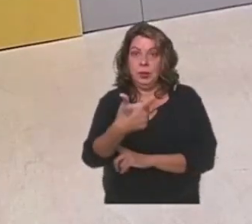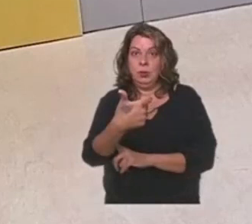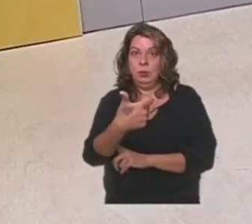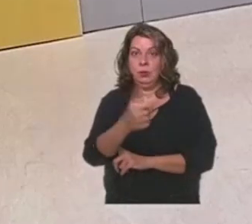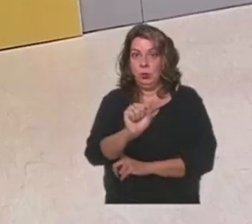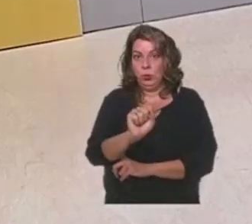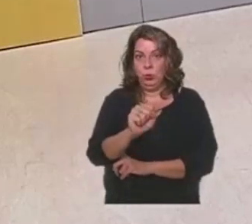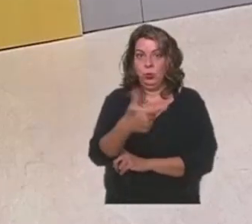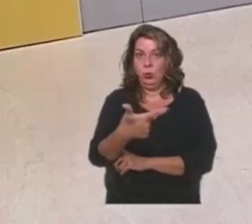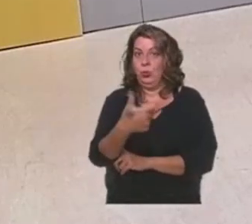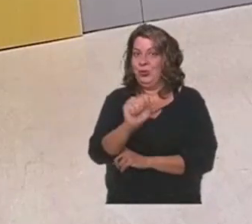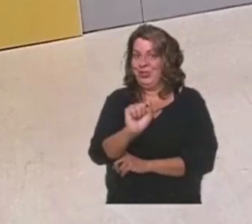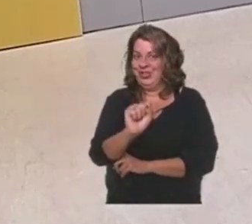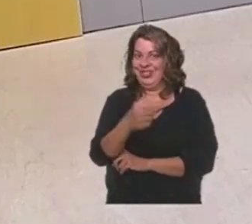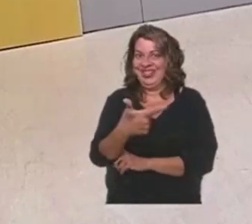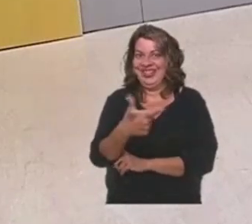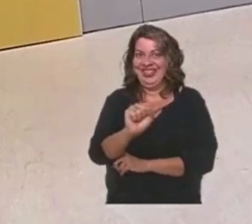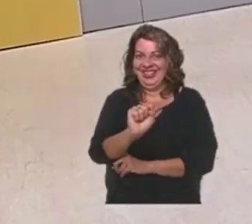54.